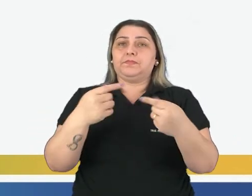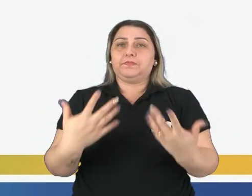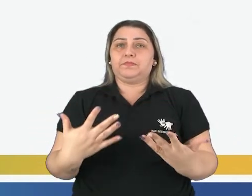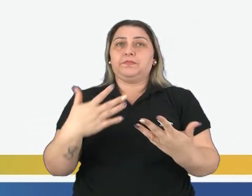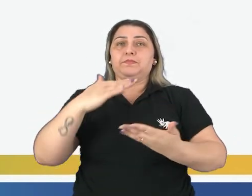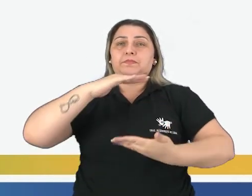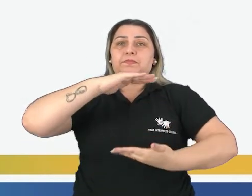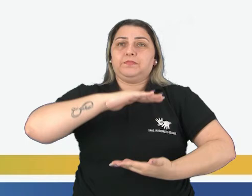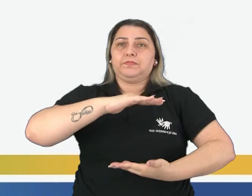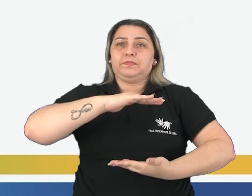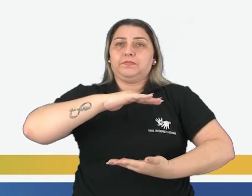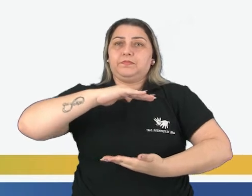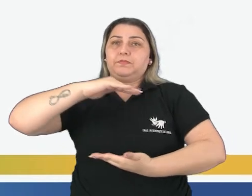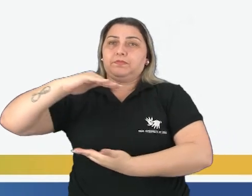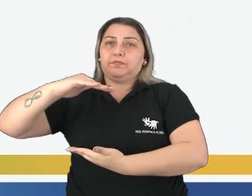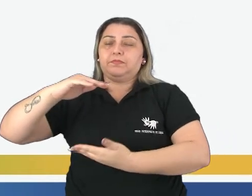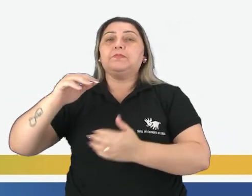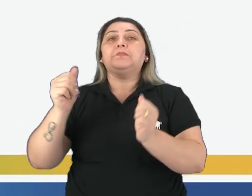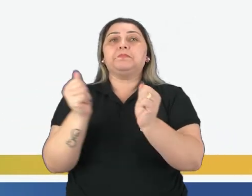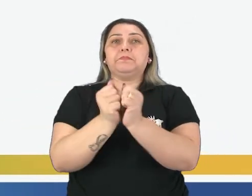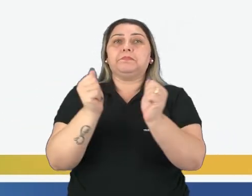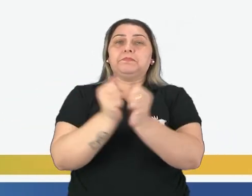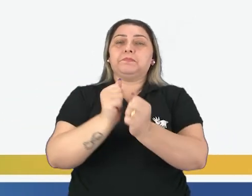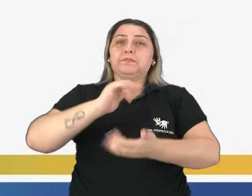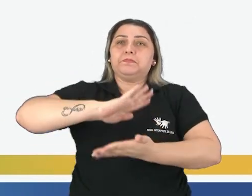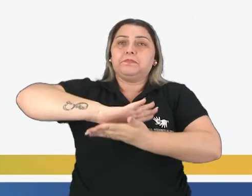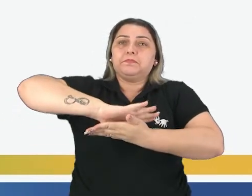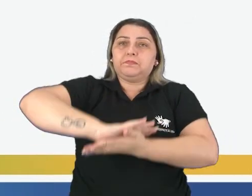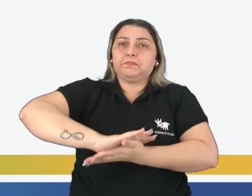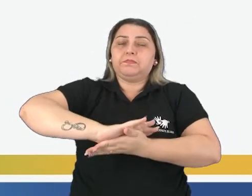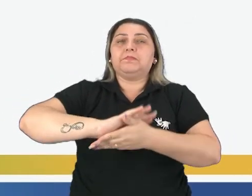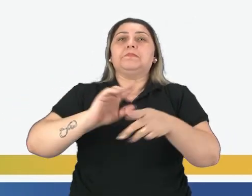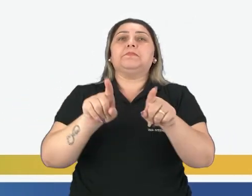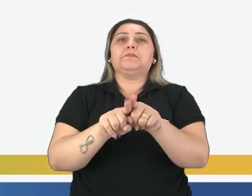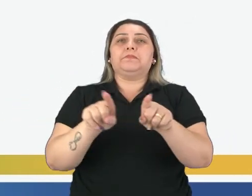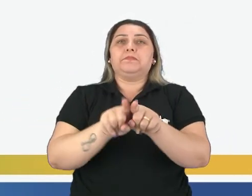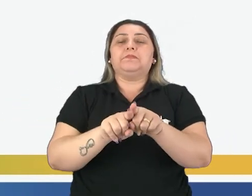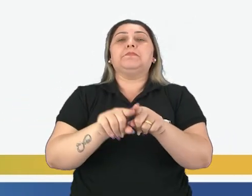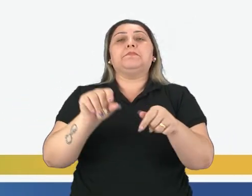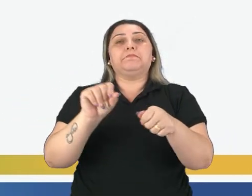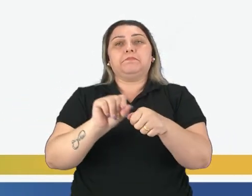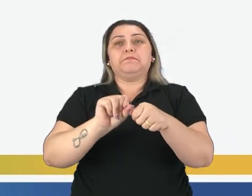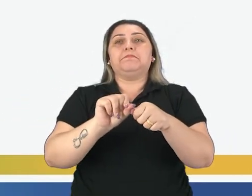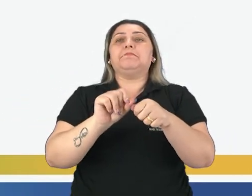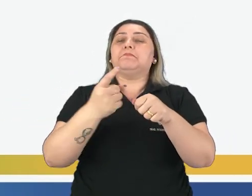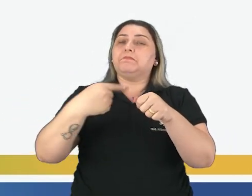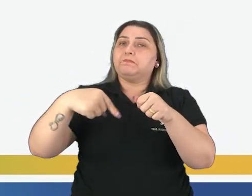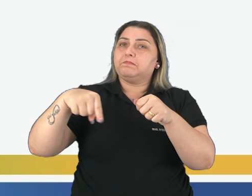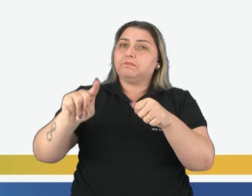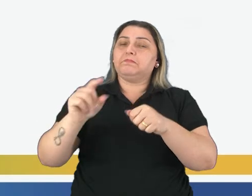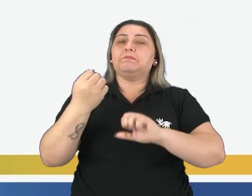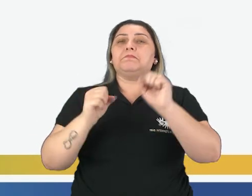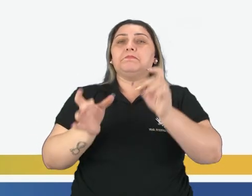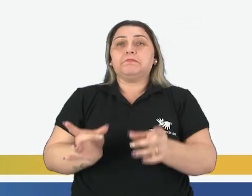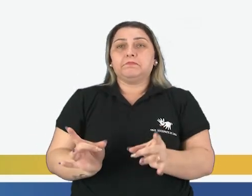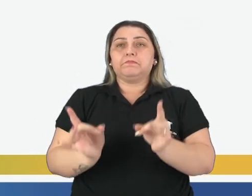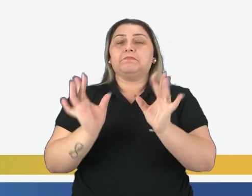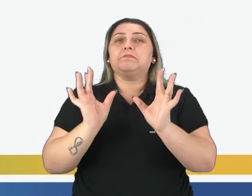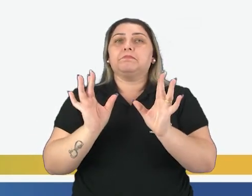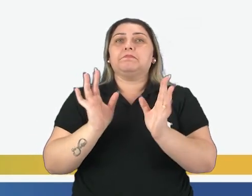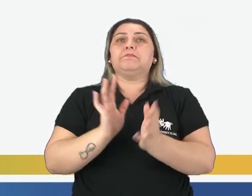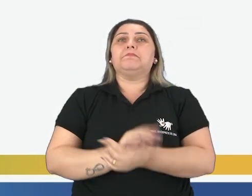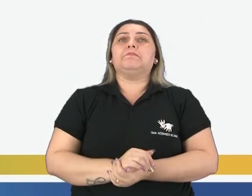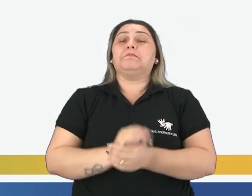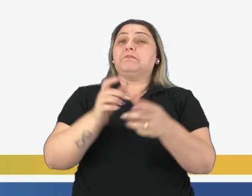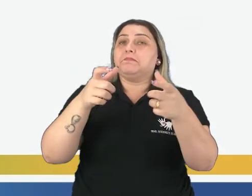de fardos, né, juntam, fazem aquele impacto, amassam tudo e também fazem os fardos para ser encaminhado, para ser vendido